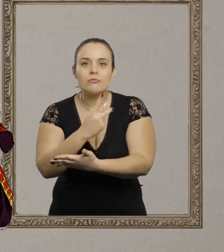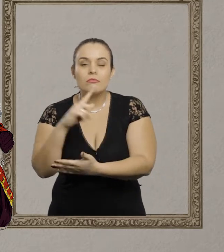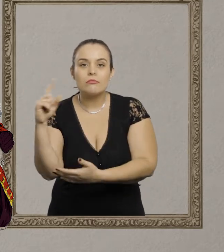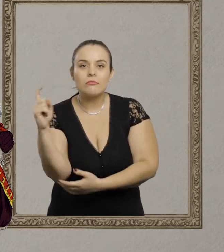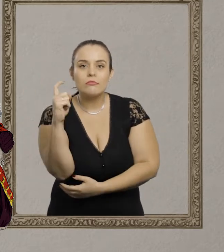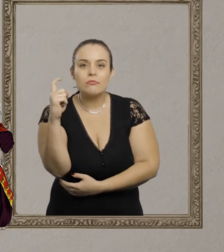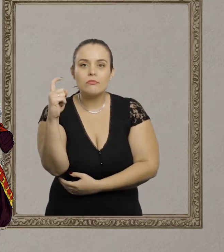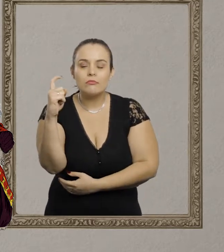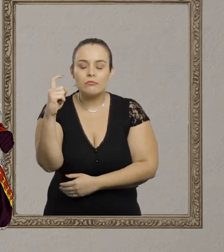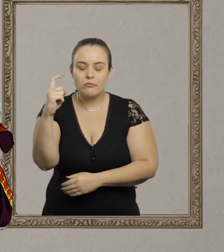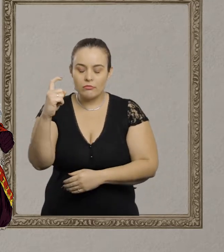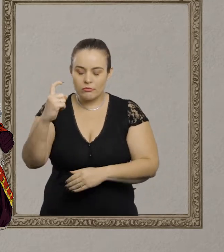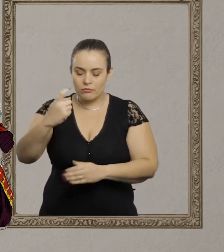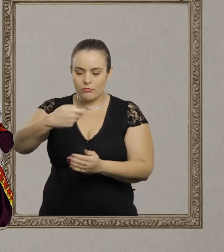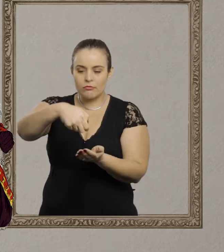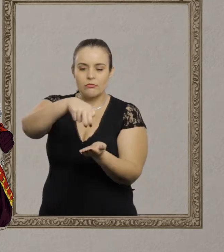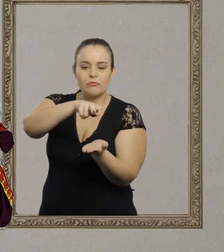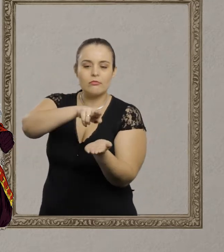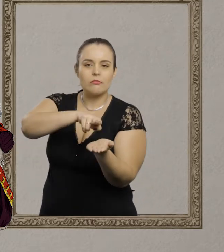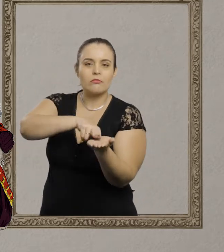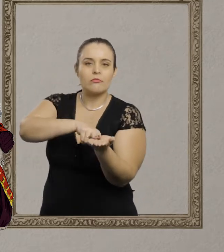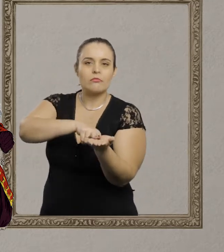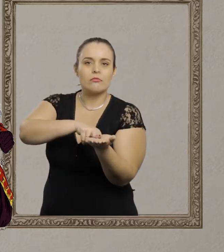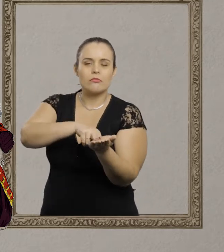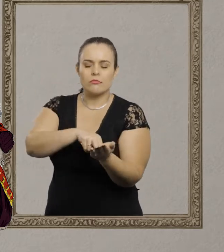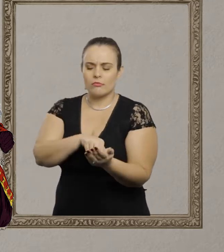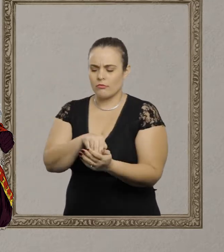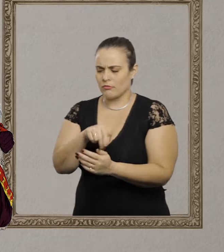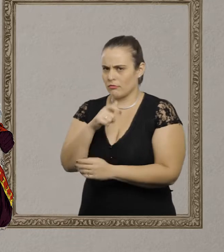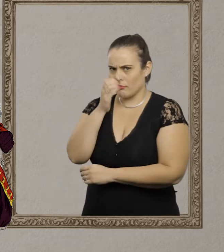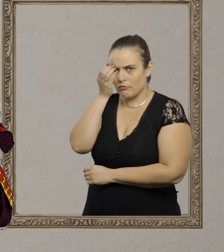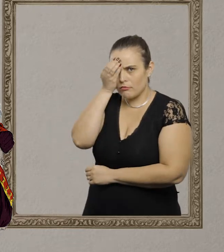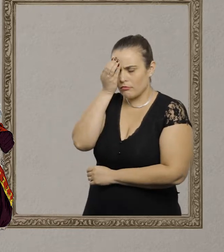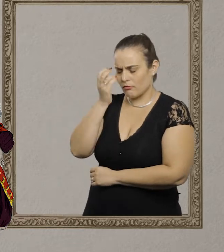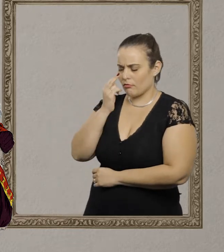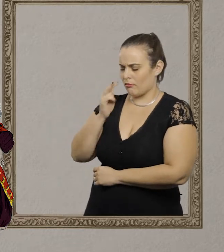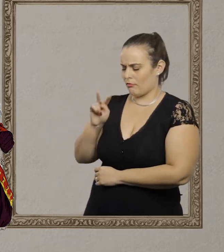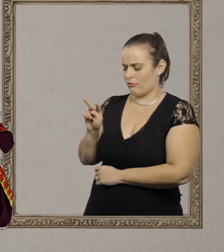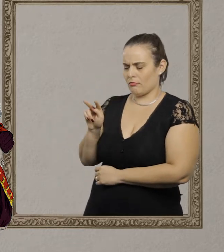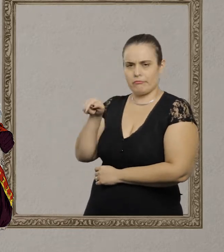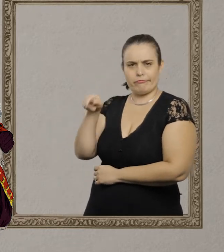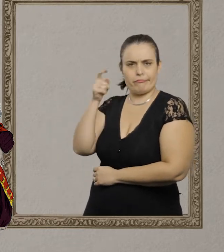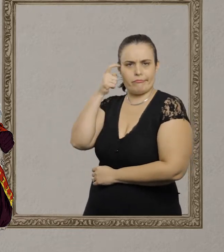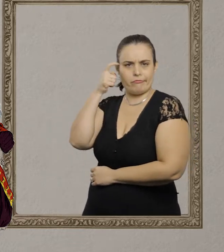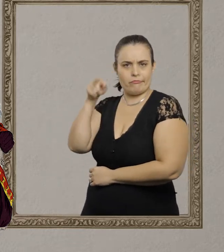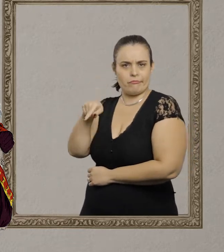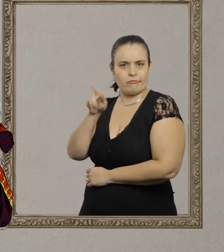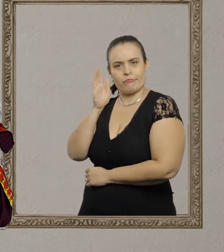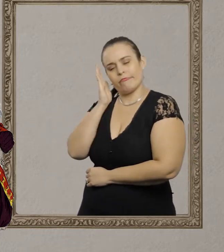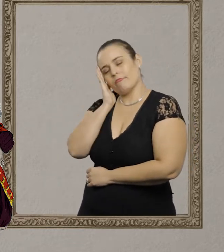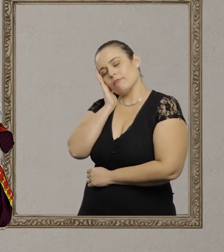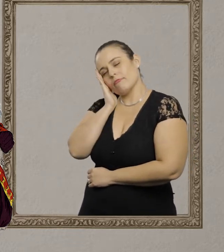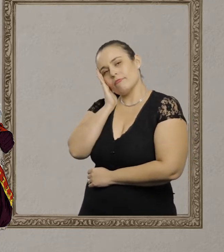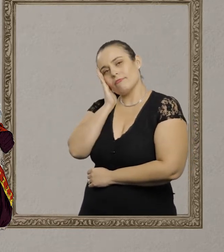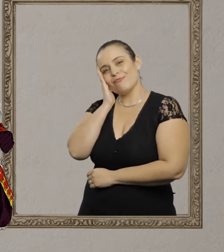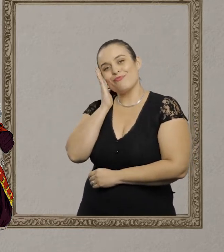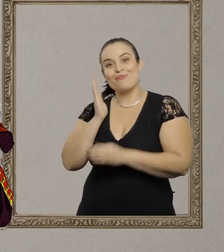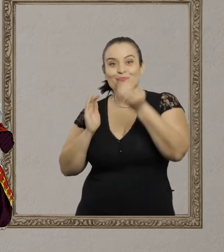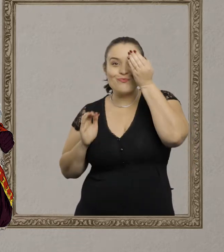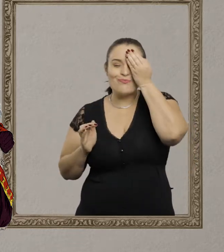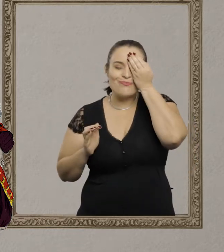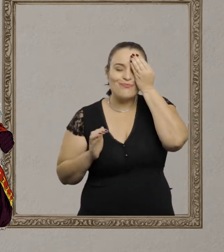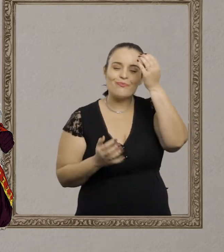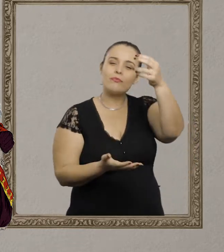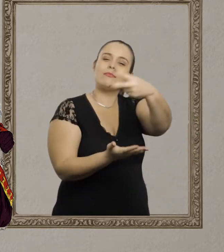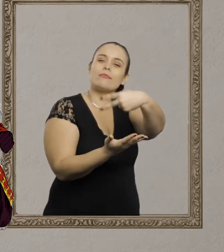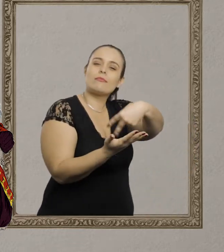no chão. Os piratas acharam que Gancho tinha ido dormir um pouquinho. Todos começaram a dançar.